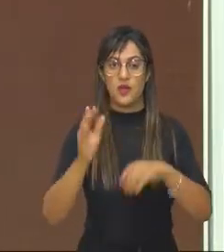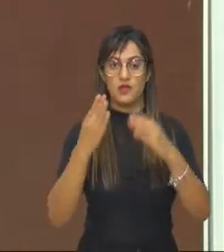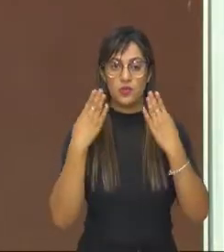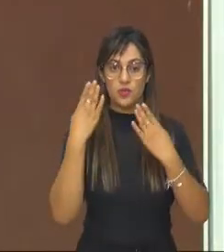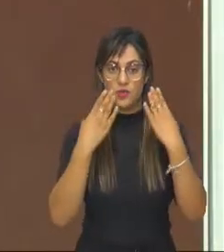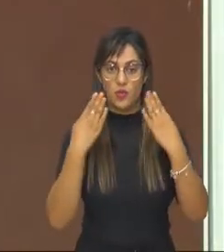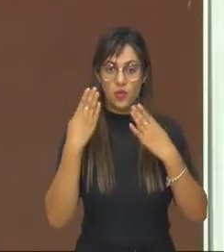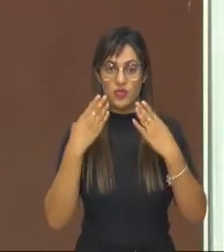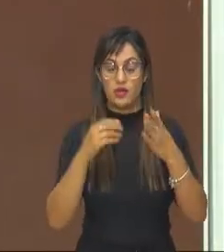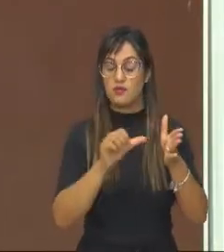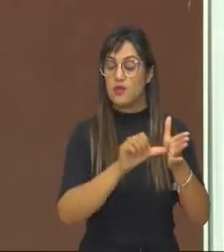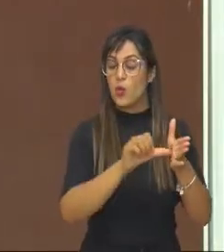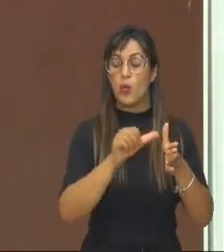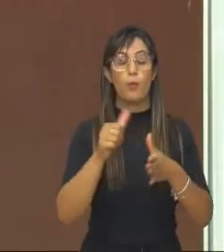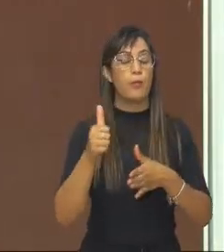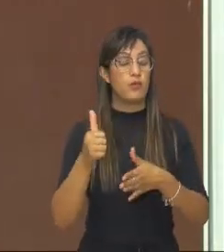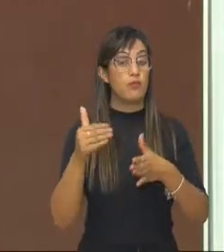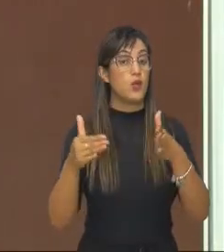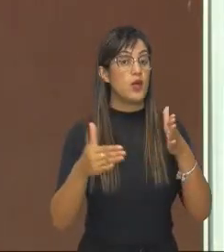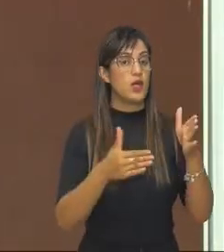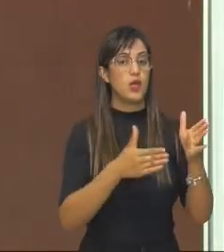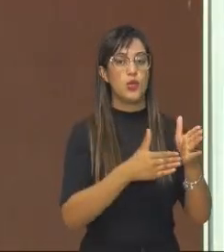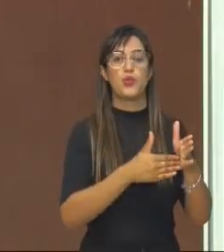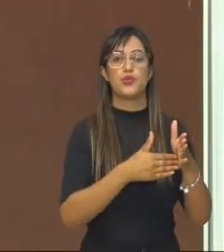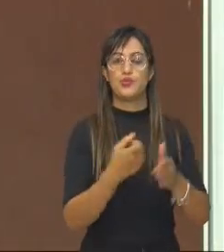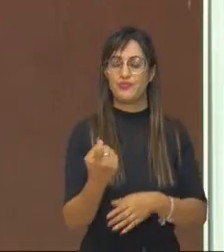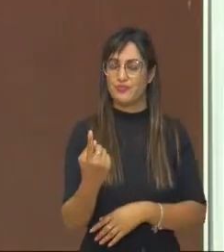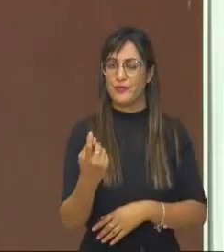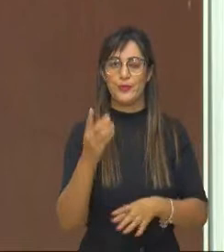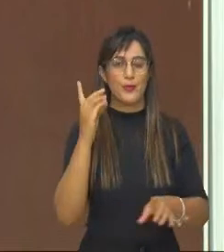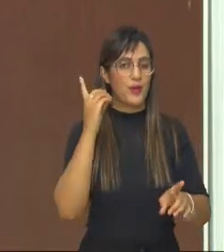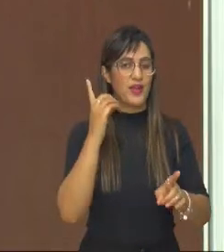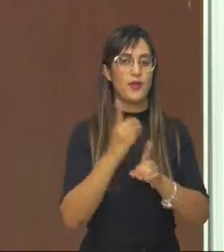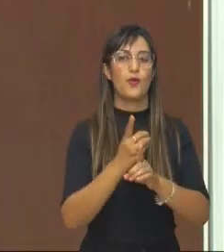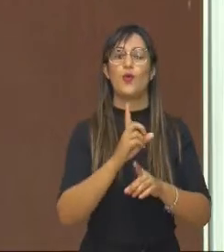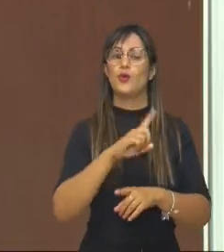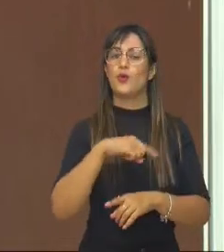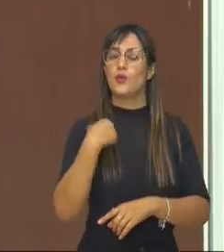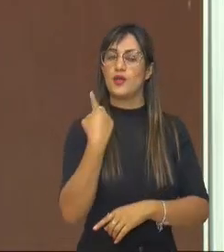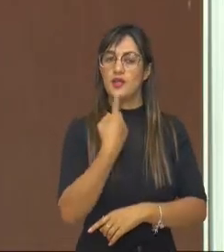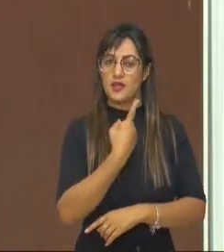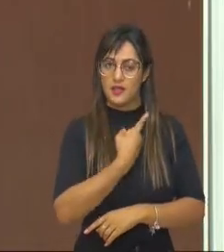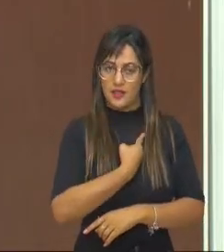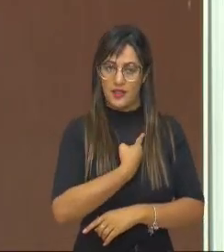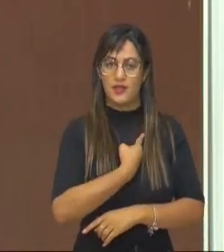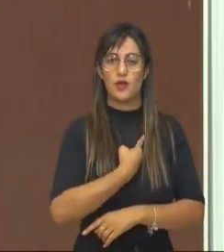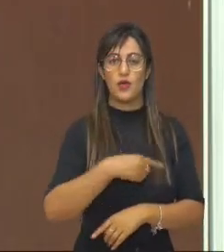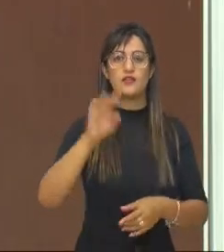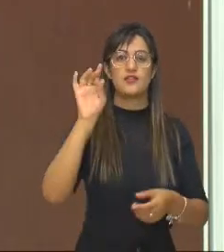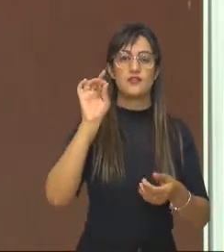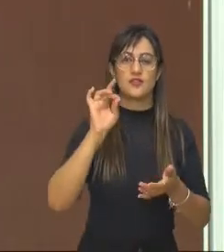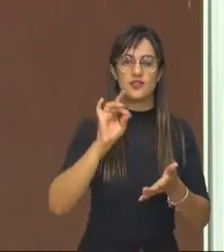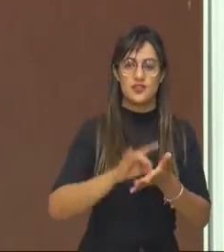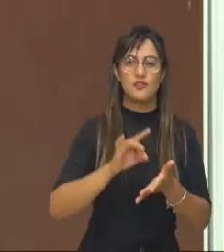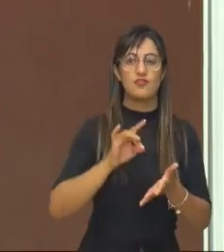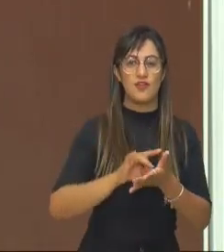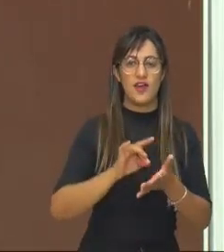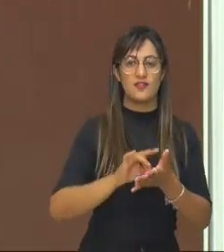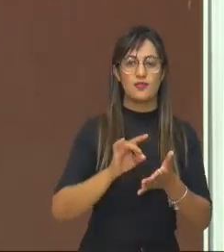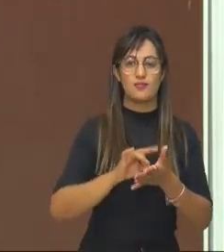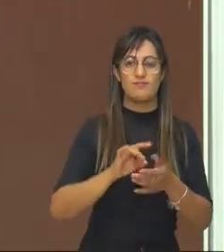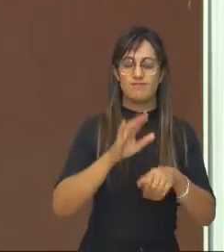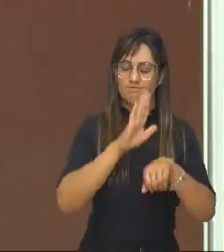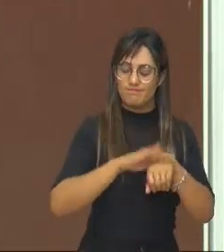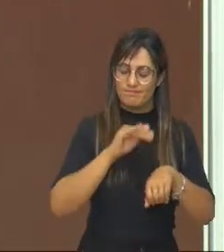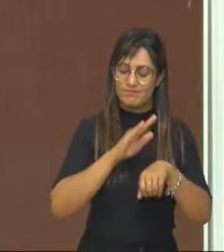o primeiro e último e único encontro que a gente possa, de fato, nos acolher e continuar nos